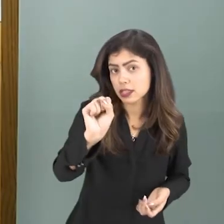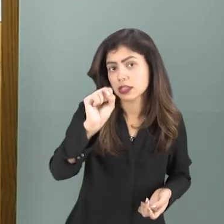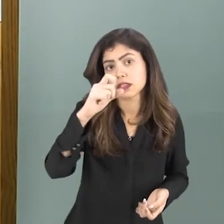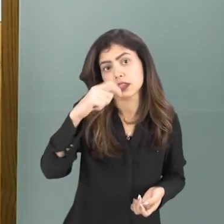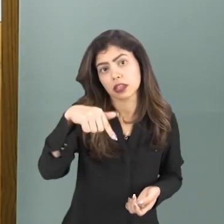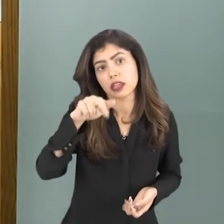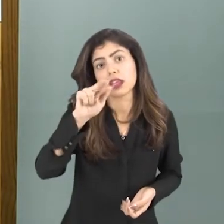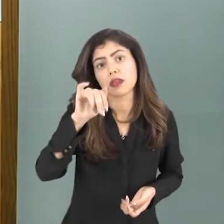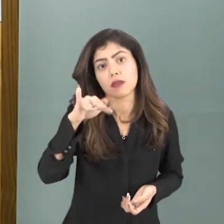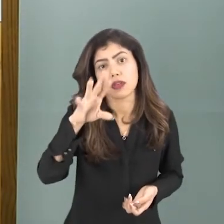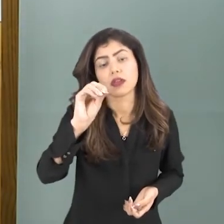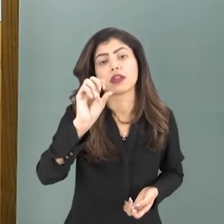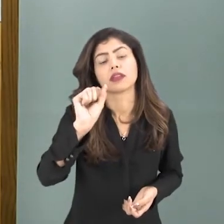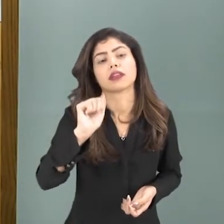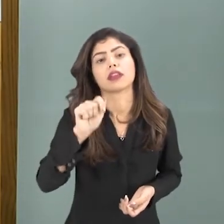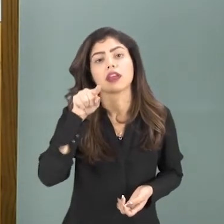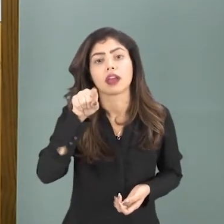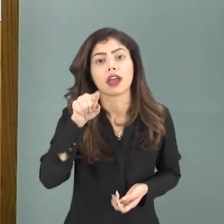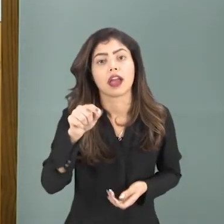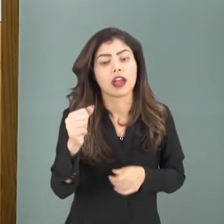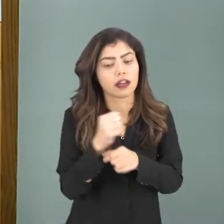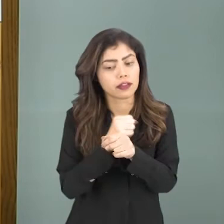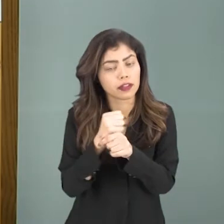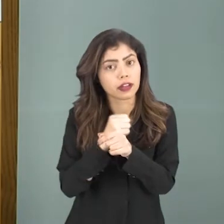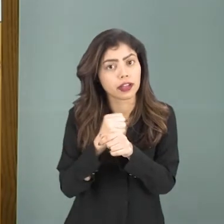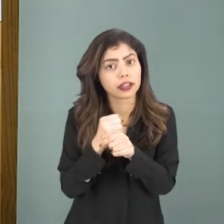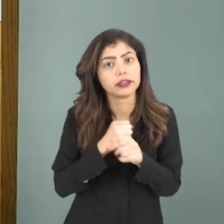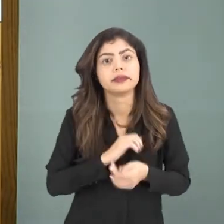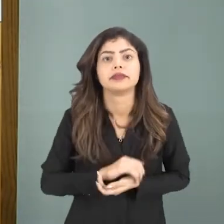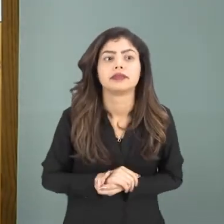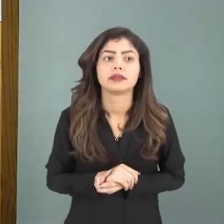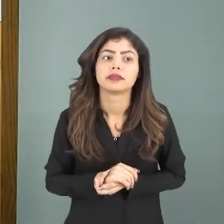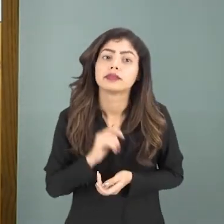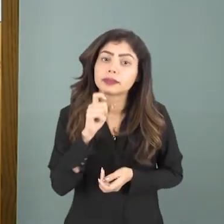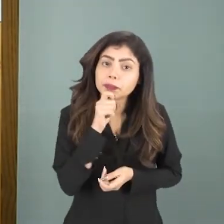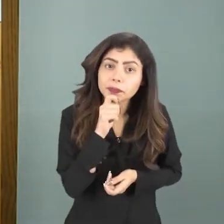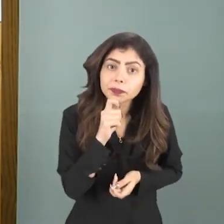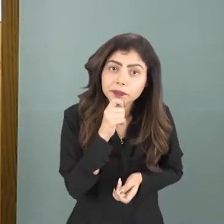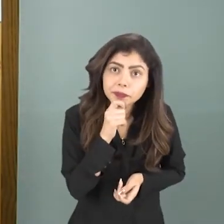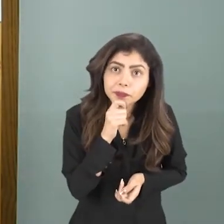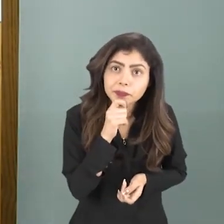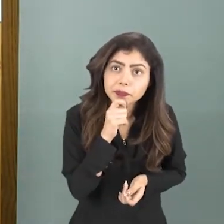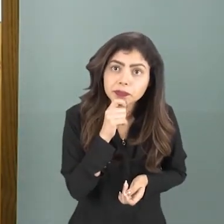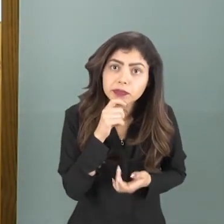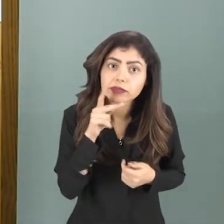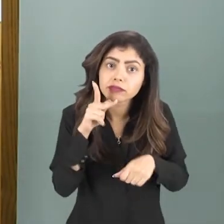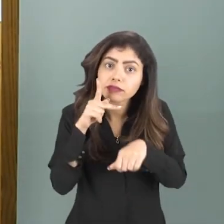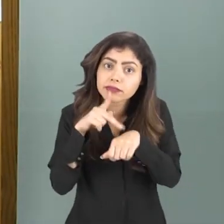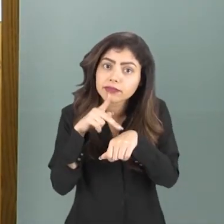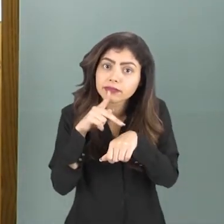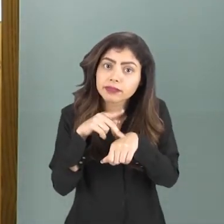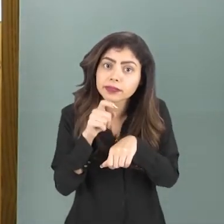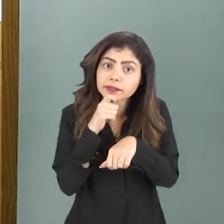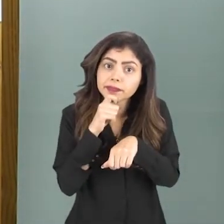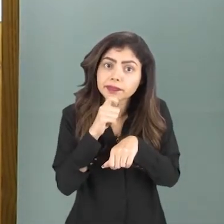esquimós. O iglu é construído com